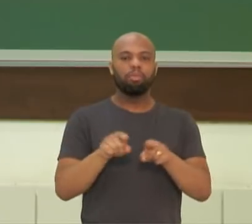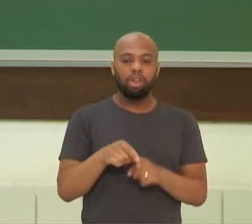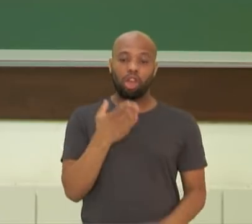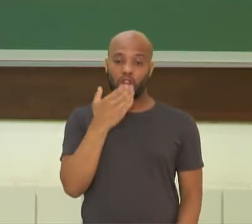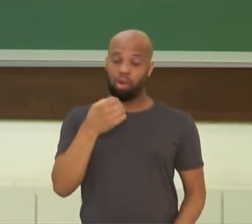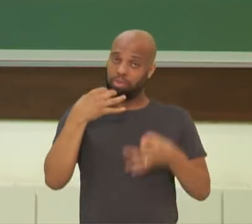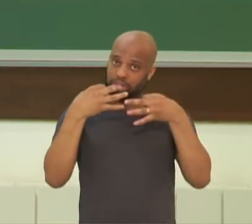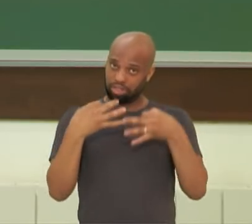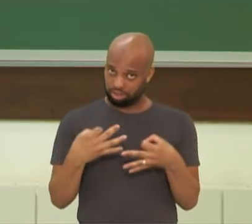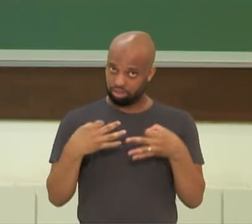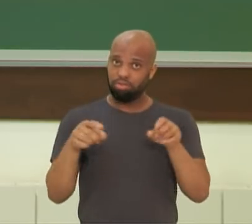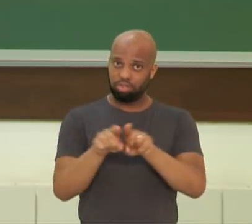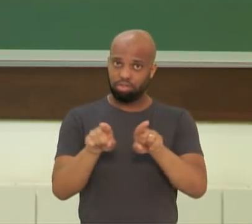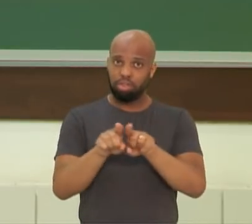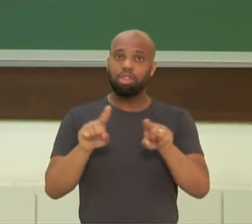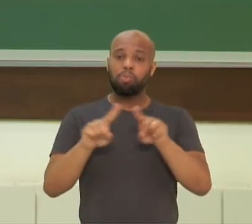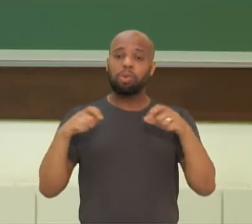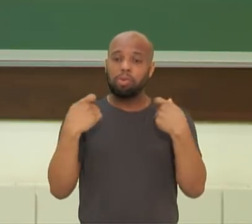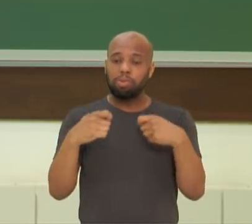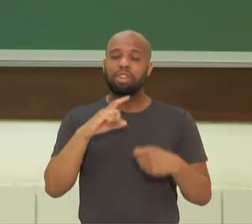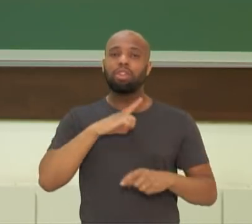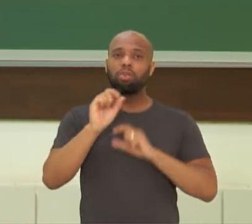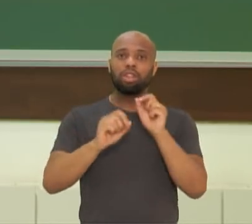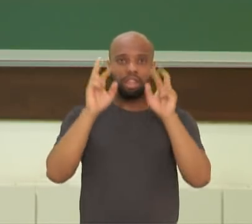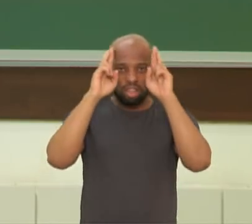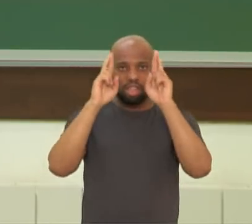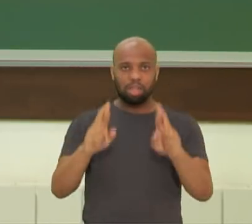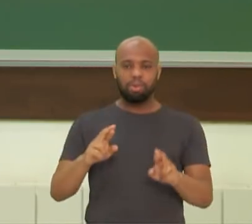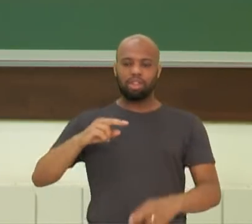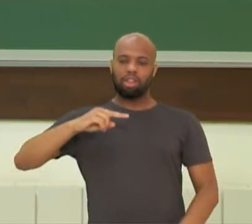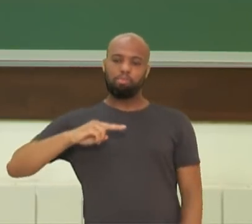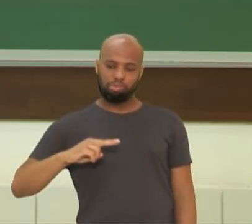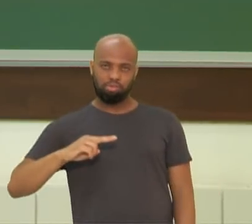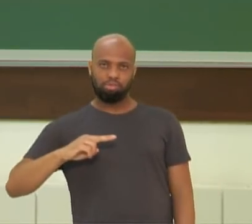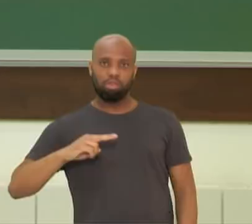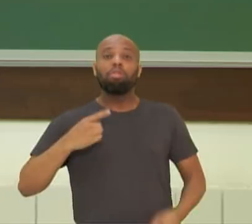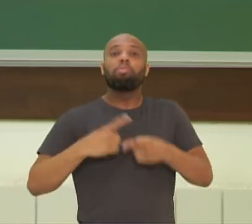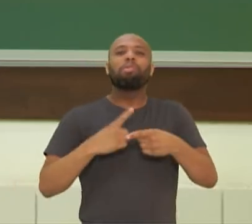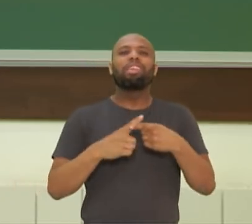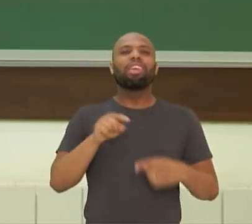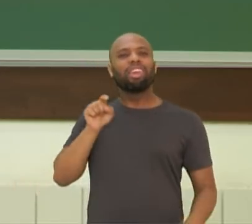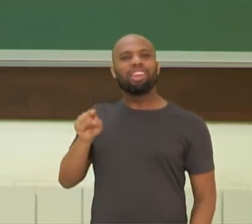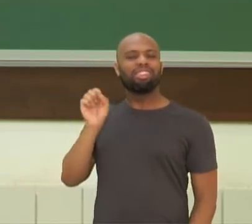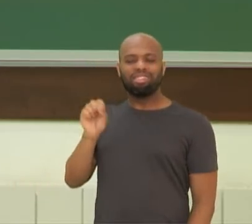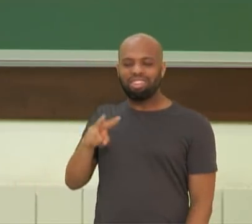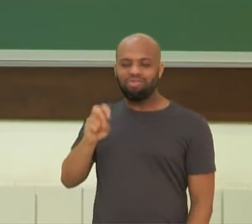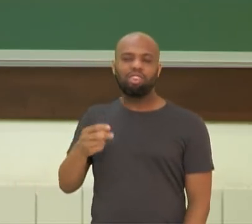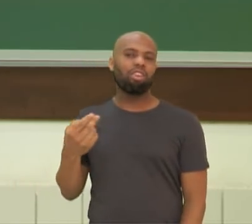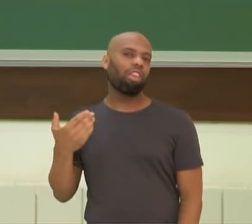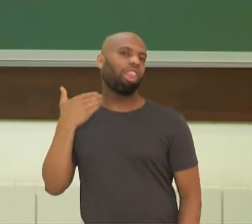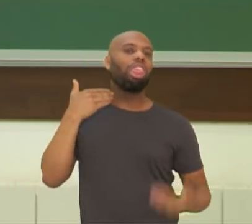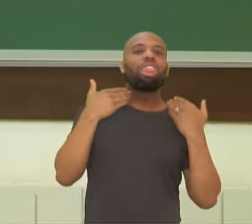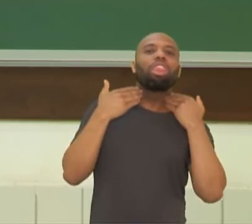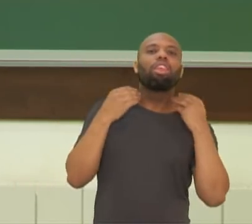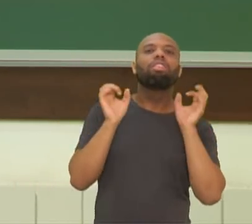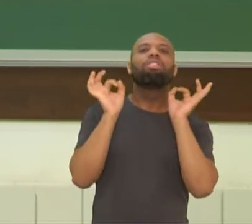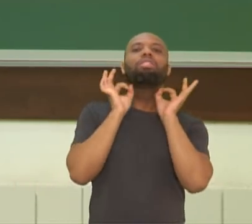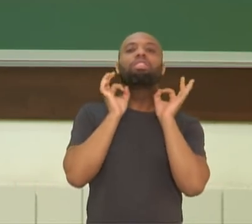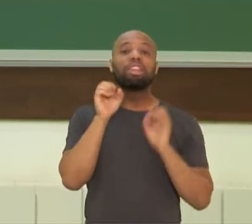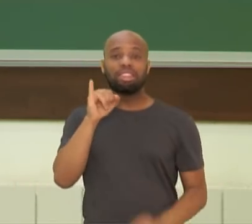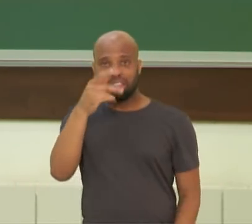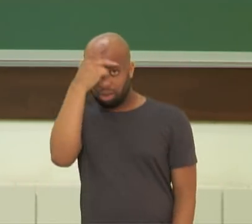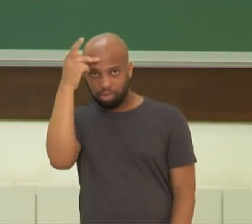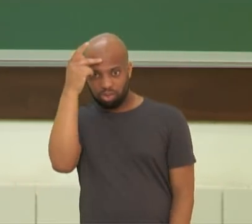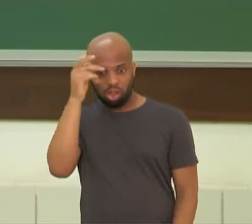alimentando bem, tá? Mas ela precisa respeitar esse repouso, porque esse vírus que está nas glândulas salivares, se a pessoa